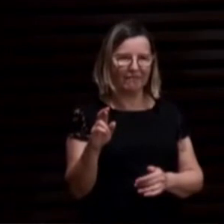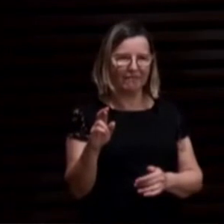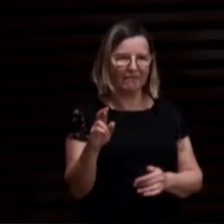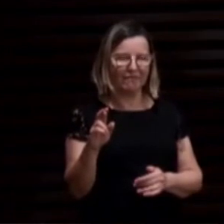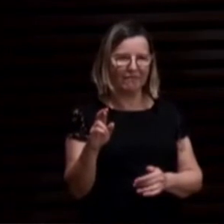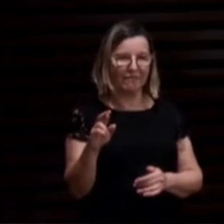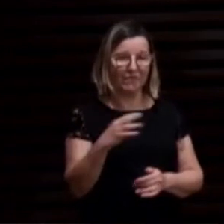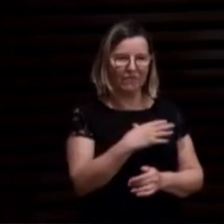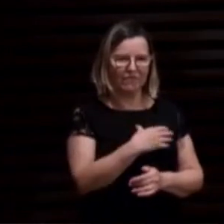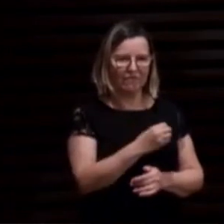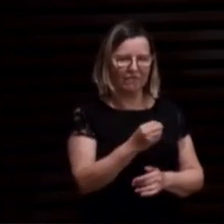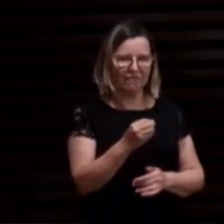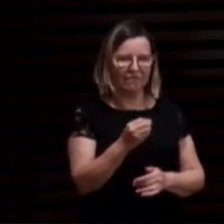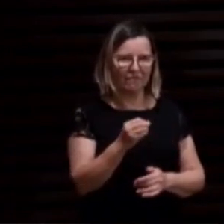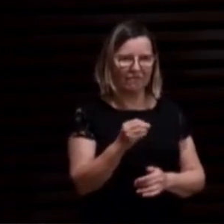filho,